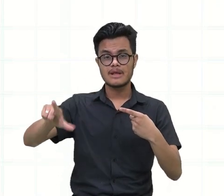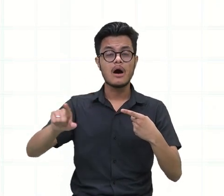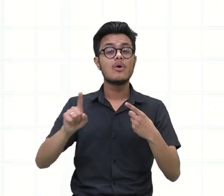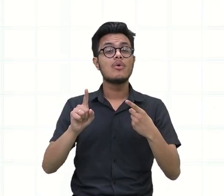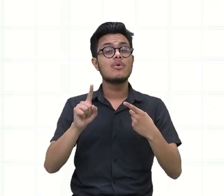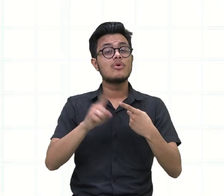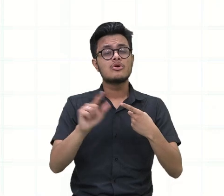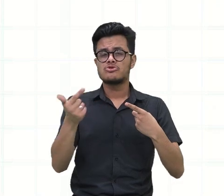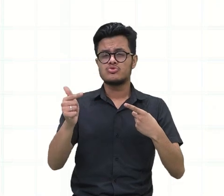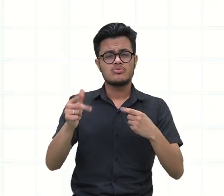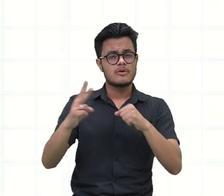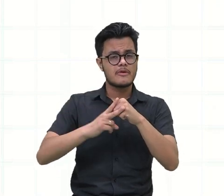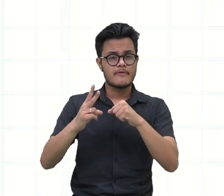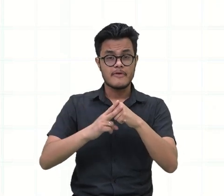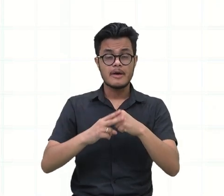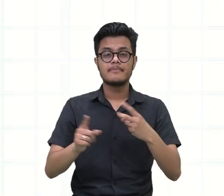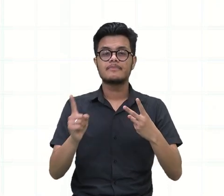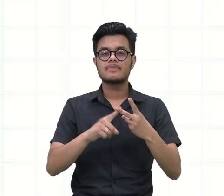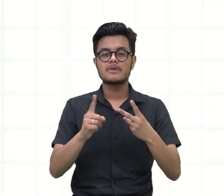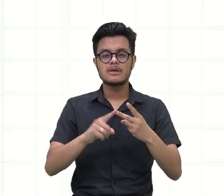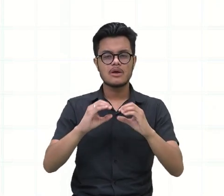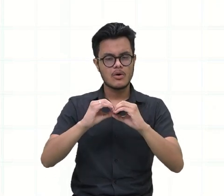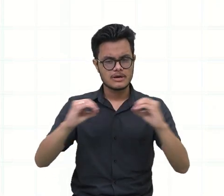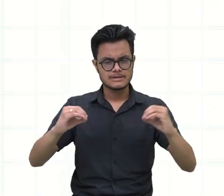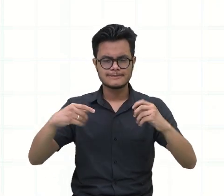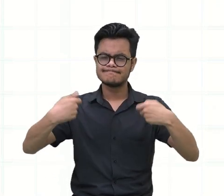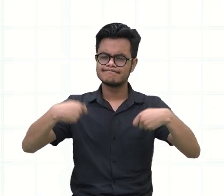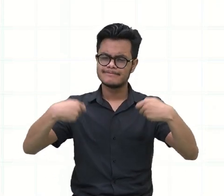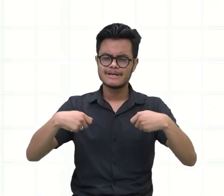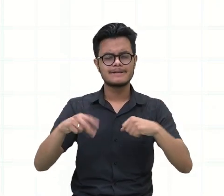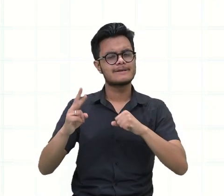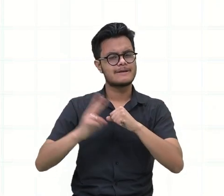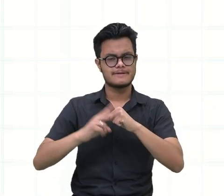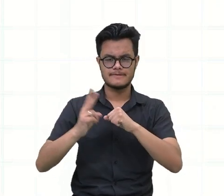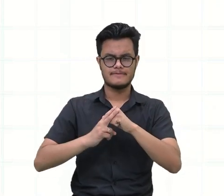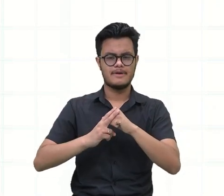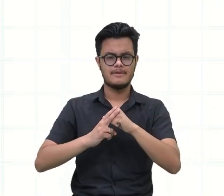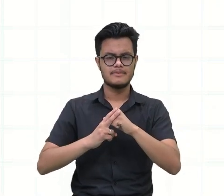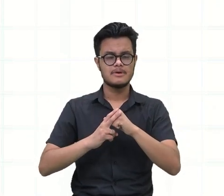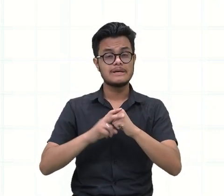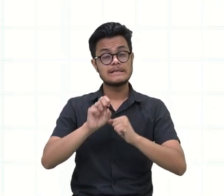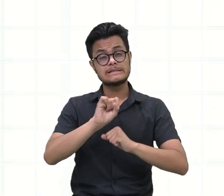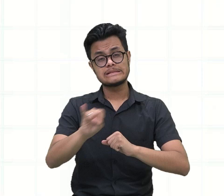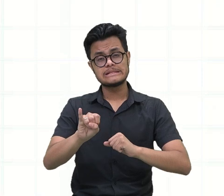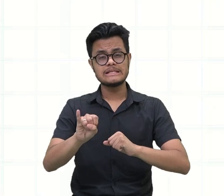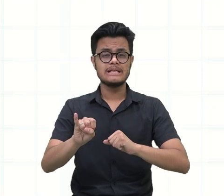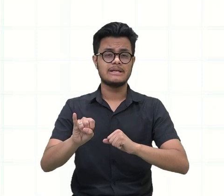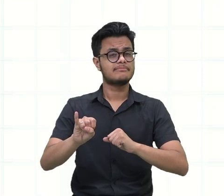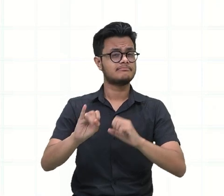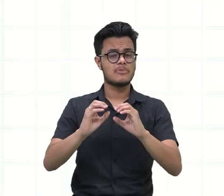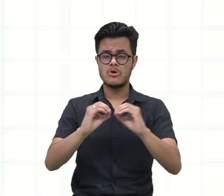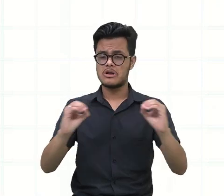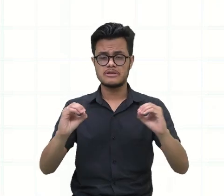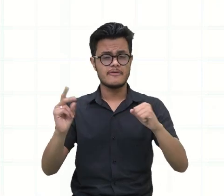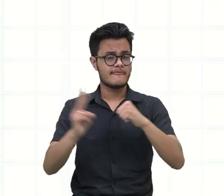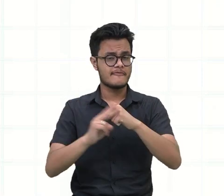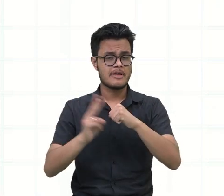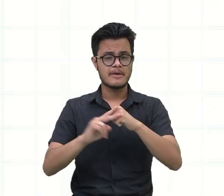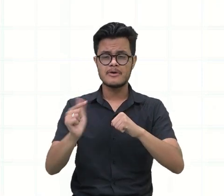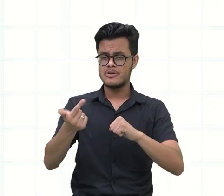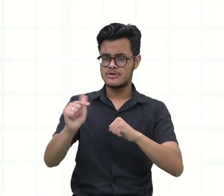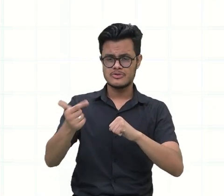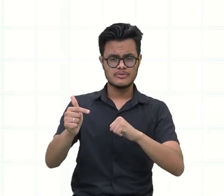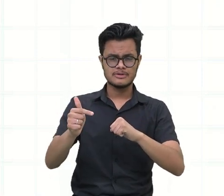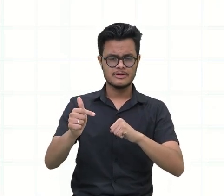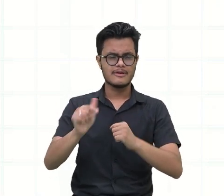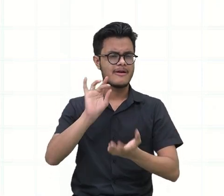a oração ela tem que ter o verbo. O verbo tem que aparecer, senão ela não é considerada uma oração. Então, essa é a